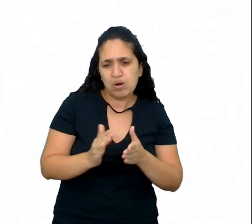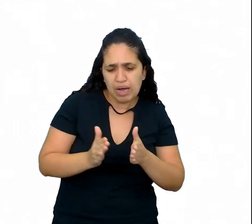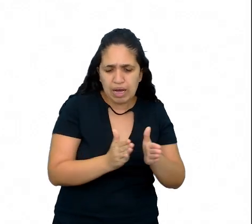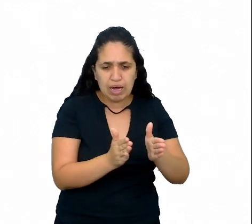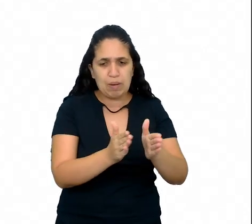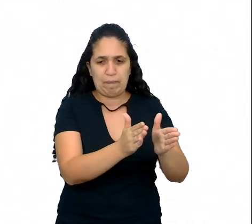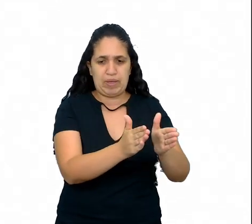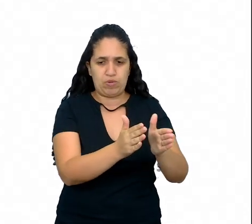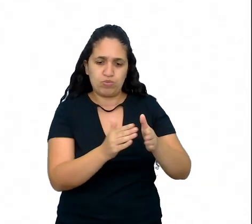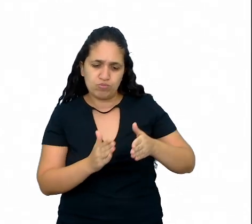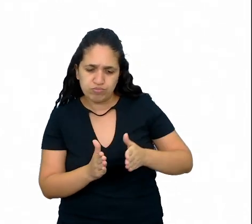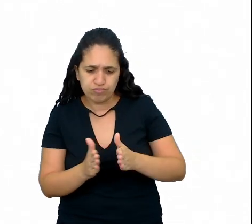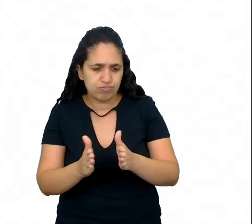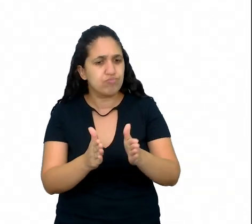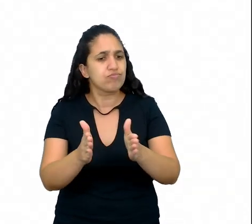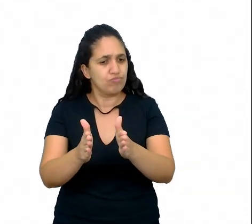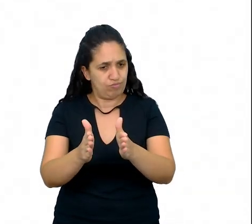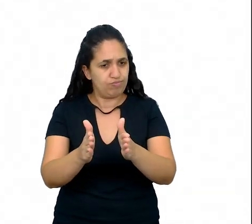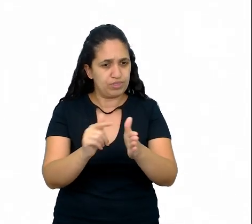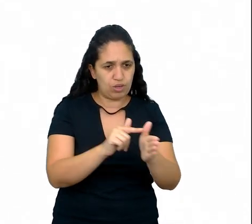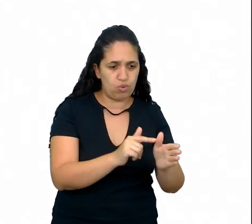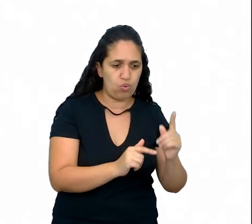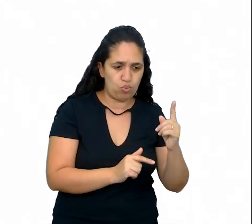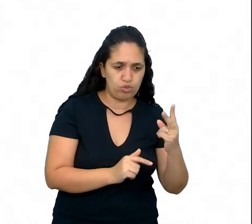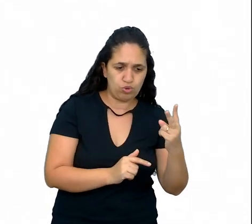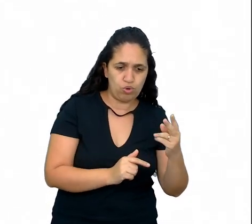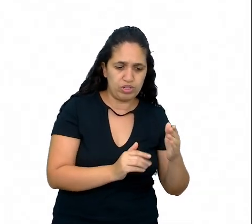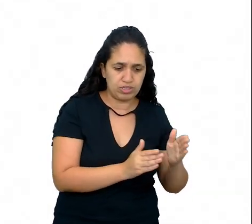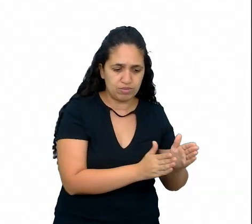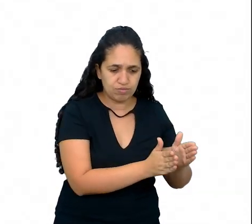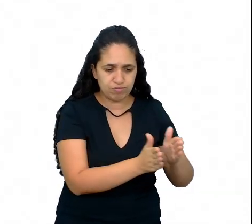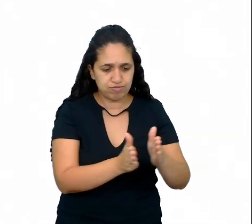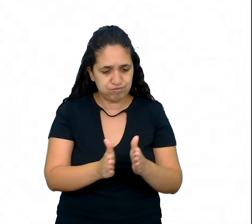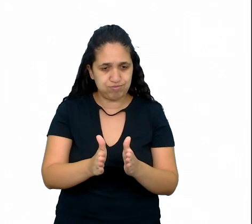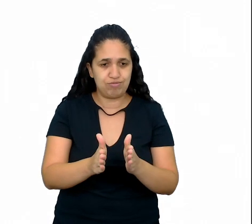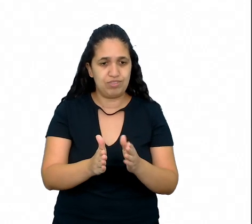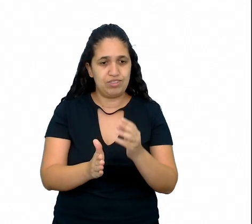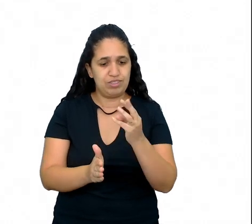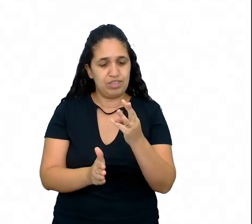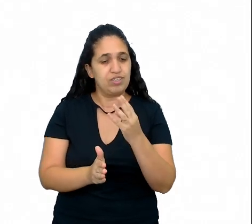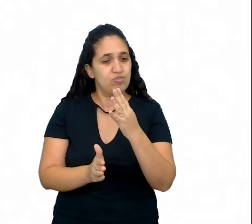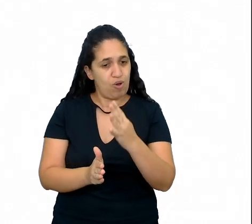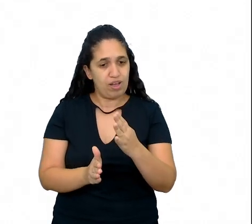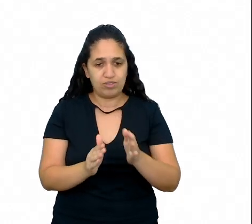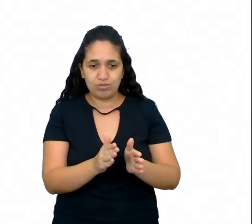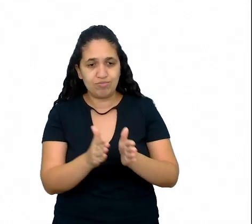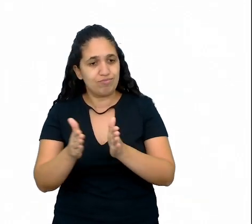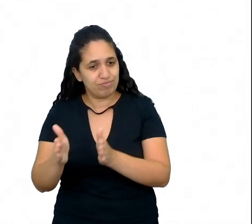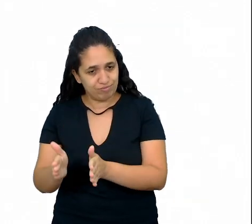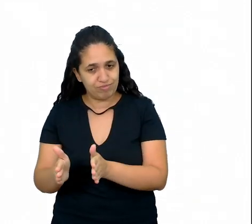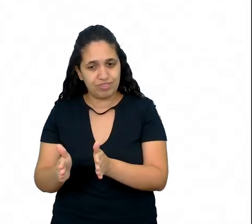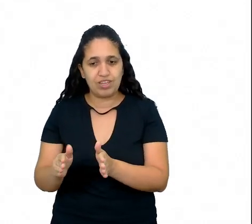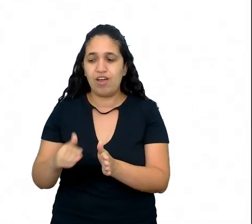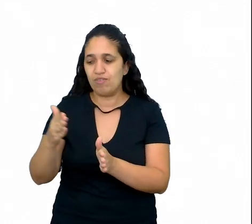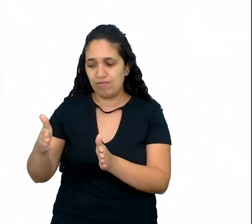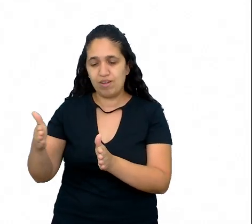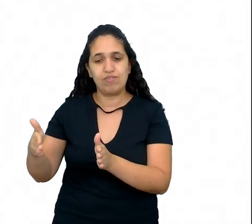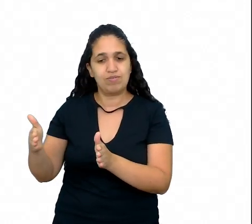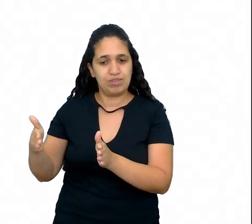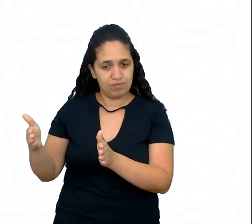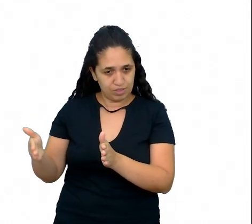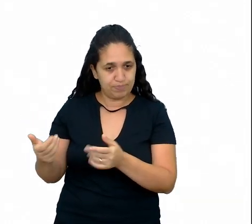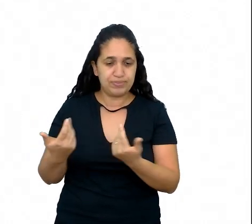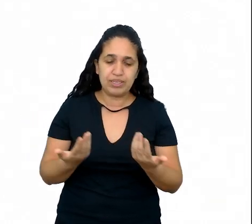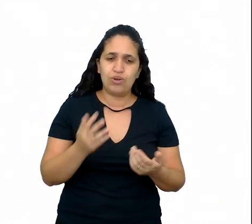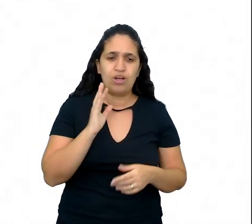caminho ali das aulas 1 e 2, começa com uma ideia do ângulo, com uma ideia de giro, tá? E aí é bacana